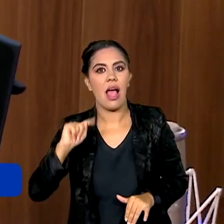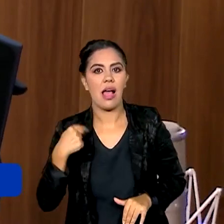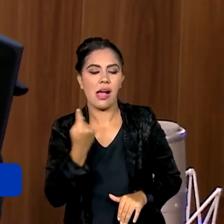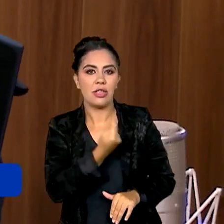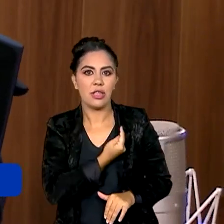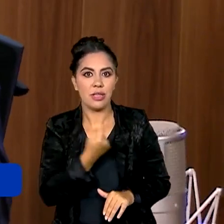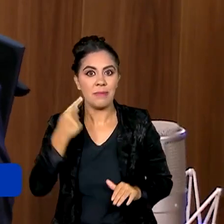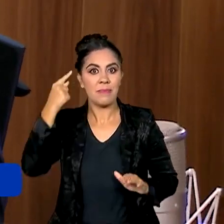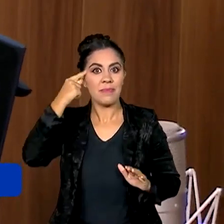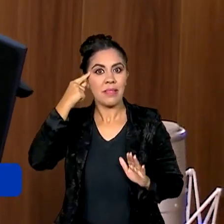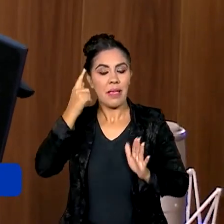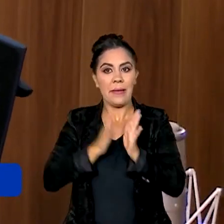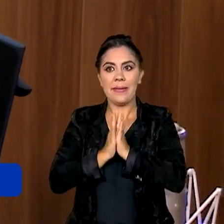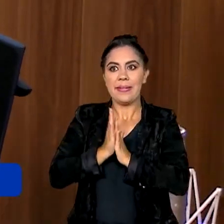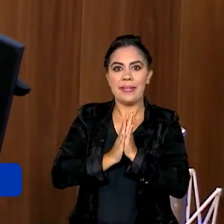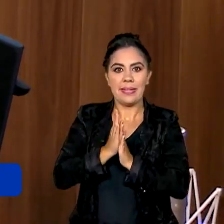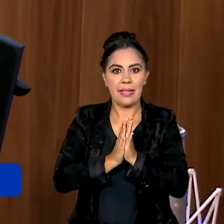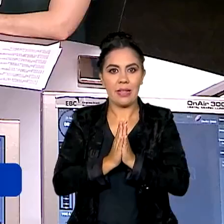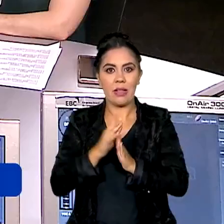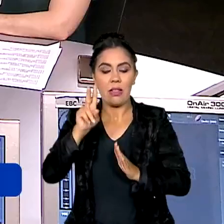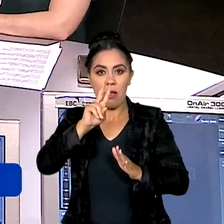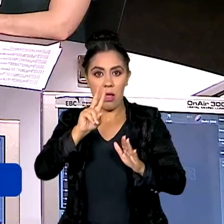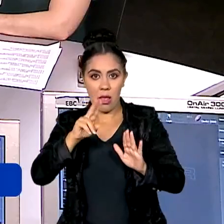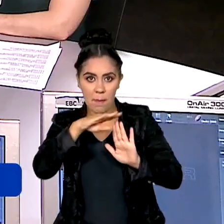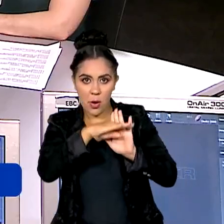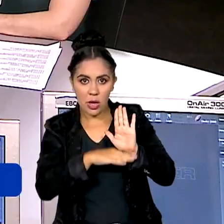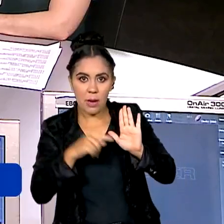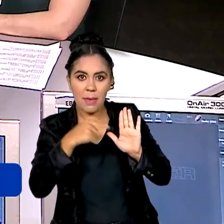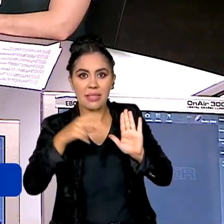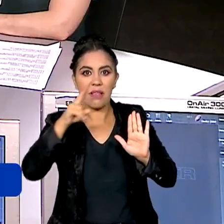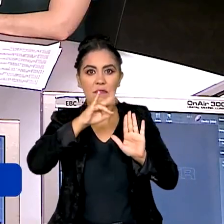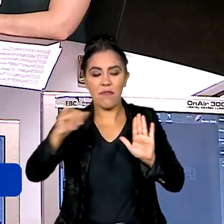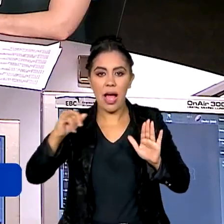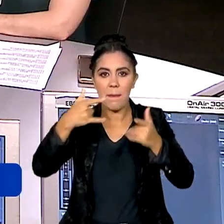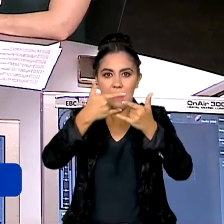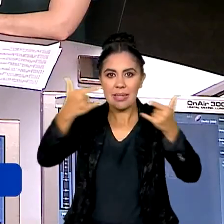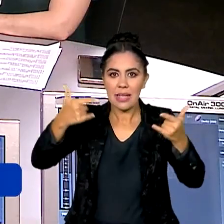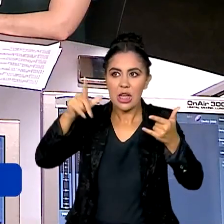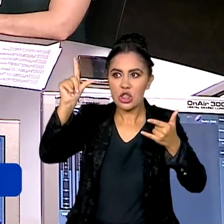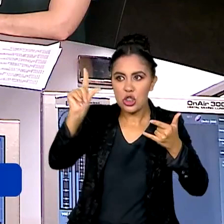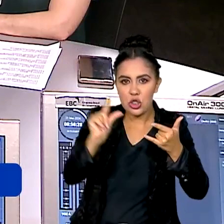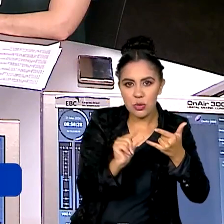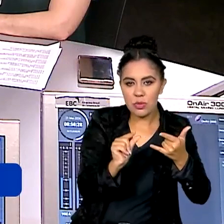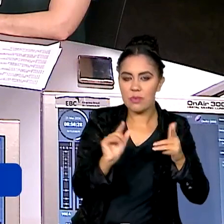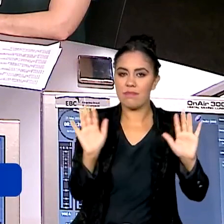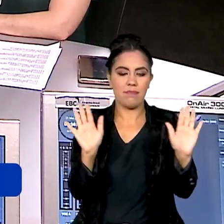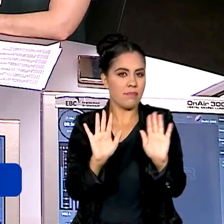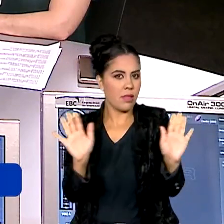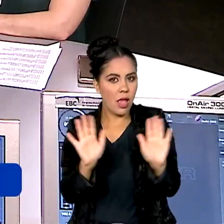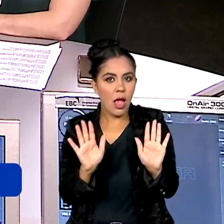esse programa ele vai baratear o conjunto das passagens que a população normalmente usa.